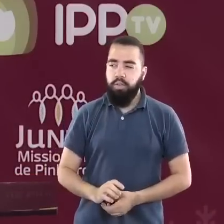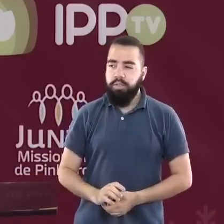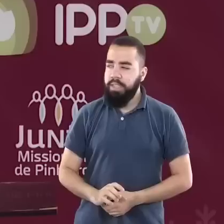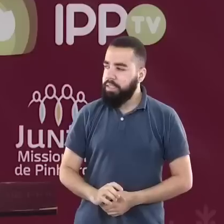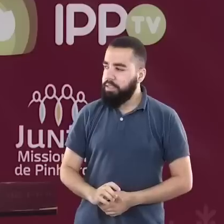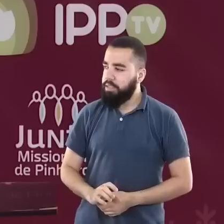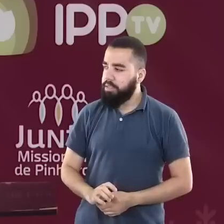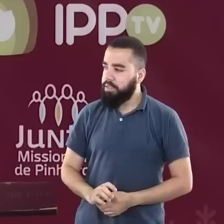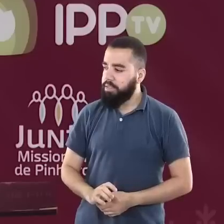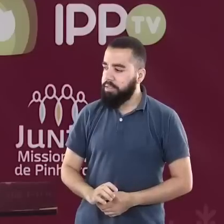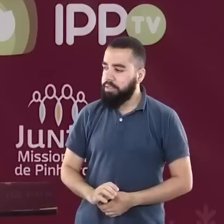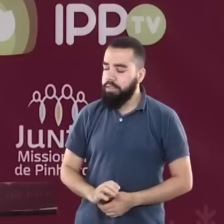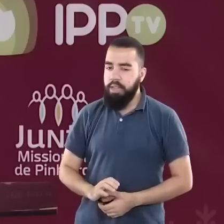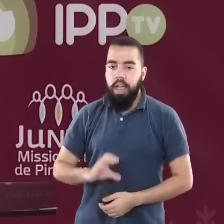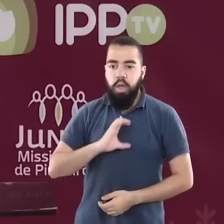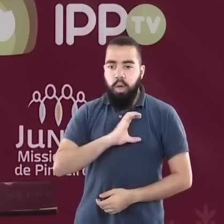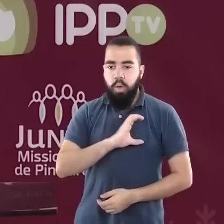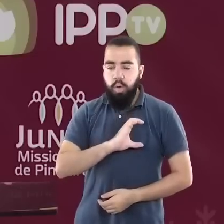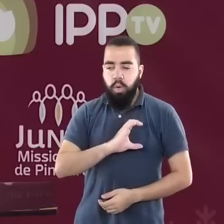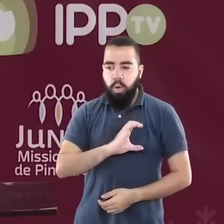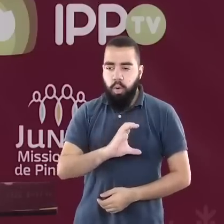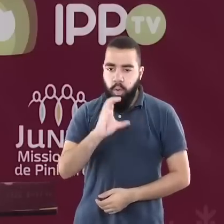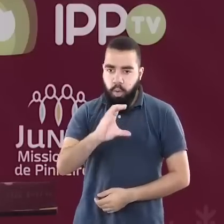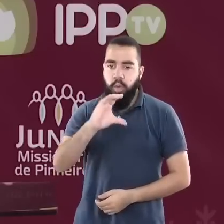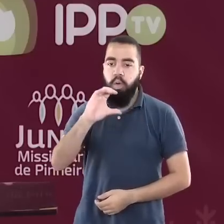3 Versículo 11